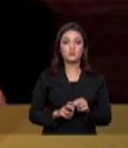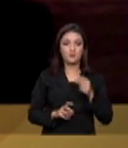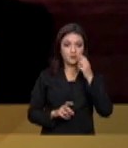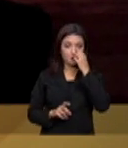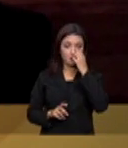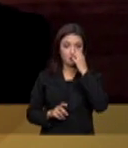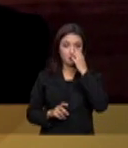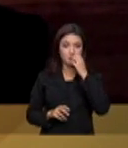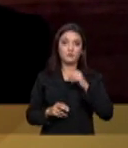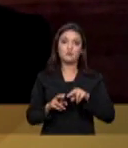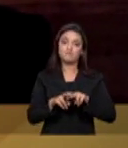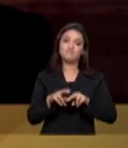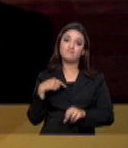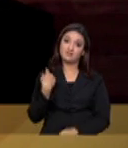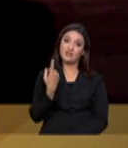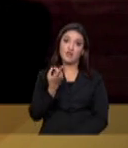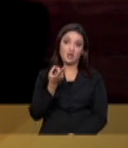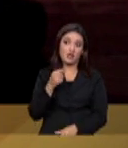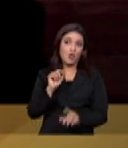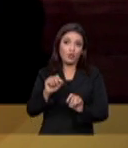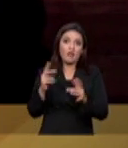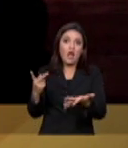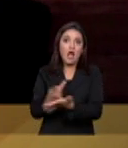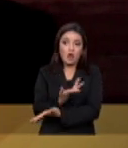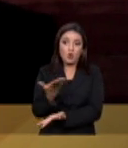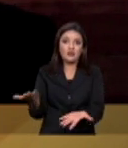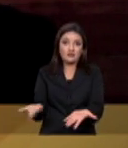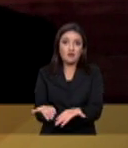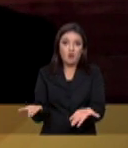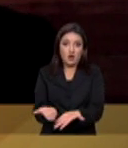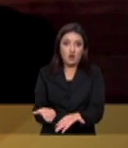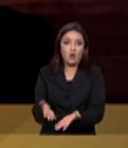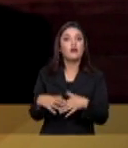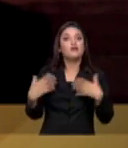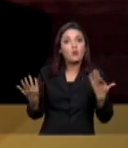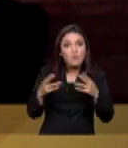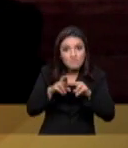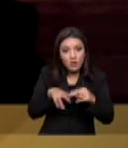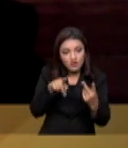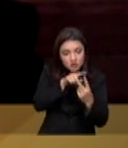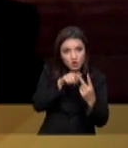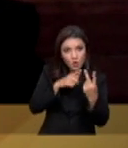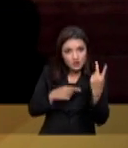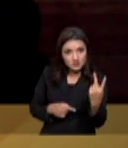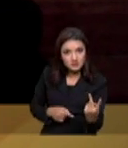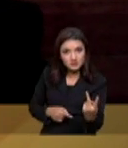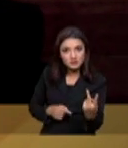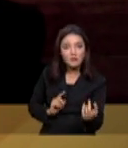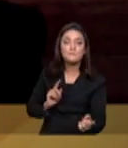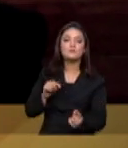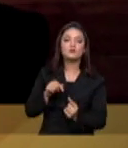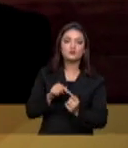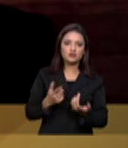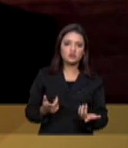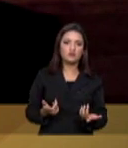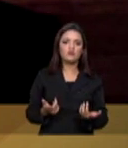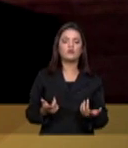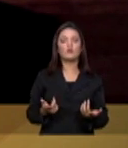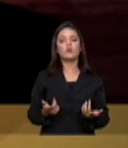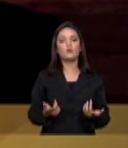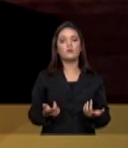relator parece ser o caso e é nesta ordem de ideias que não me parece